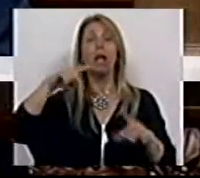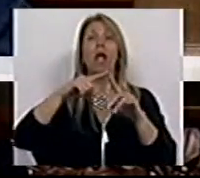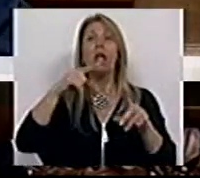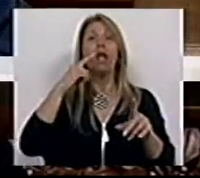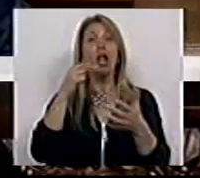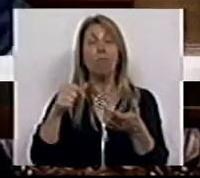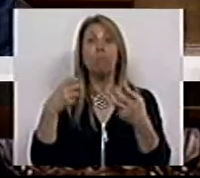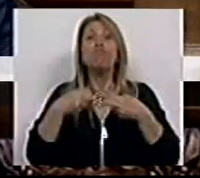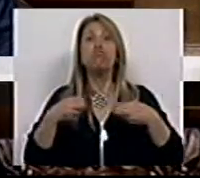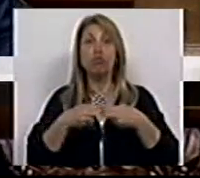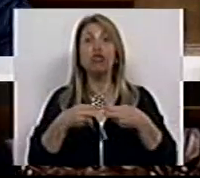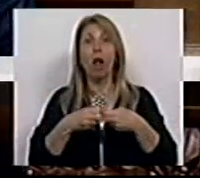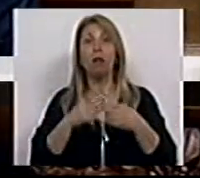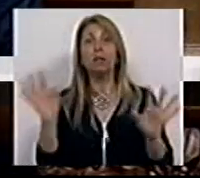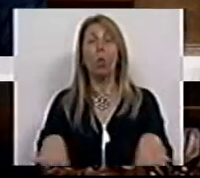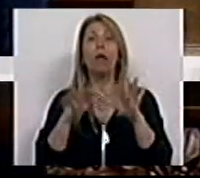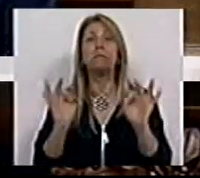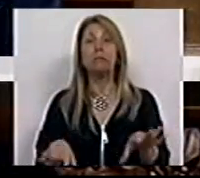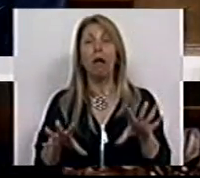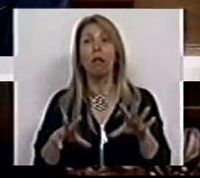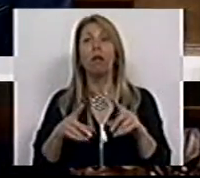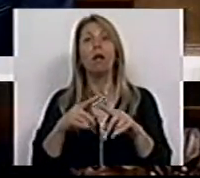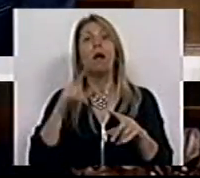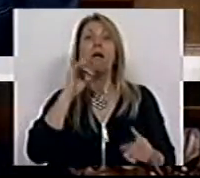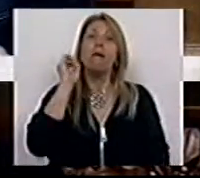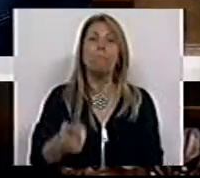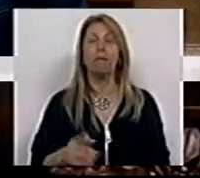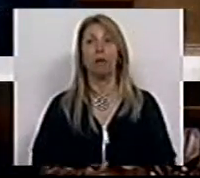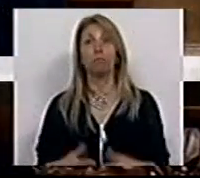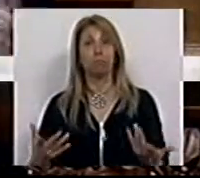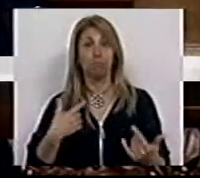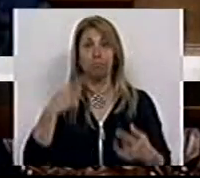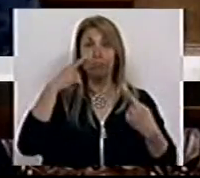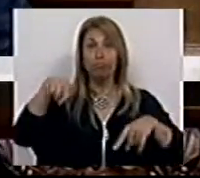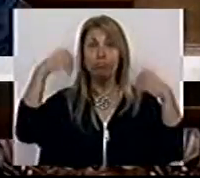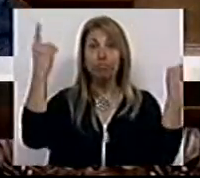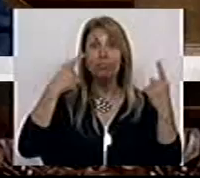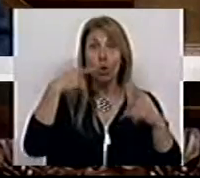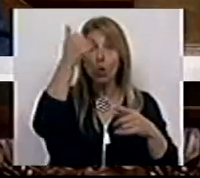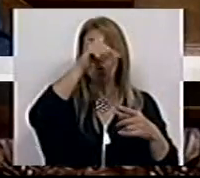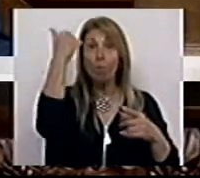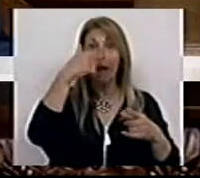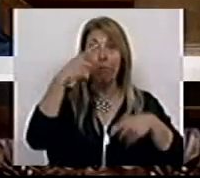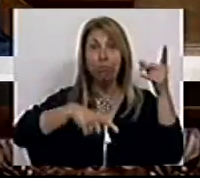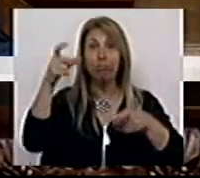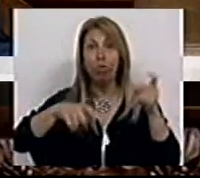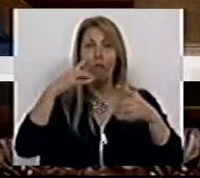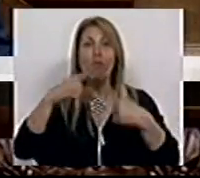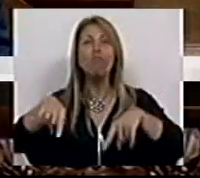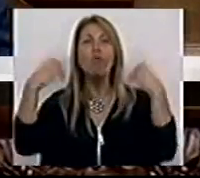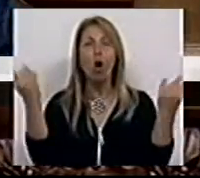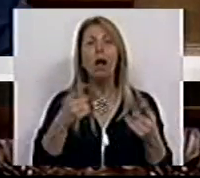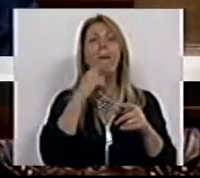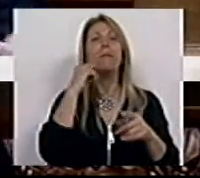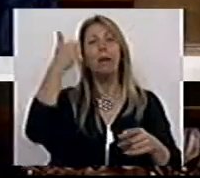do Estado. O sinal dado por milhões de gregos no domingo convoca-nos a todos, de Berlim a Madrid, de